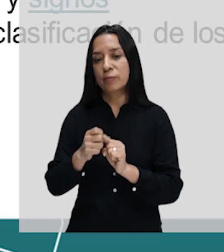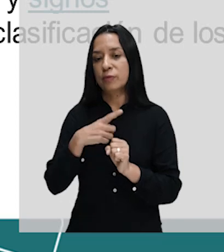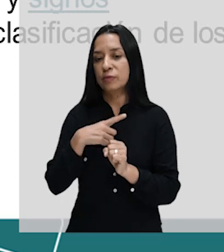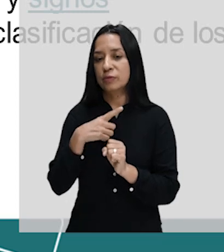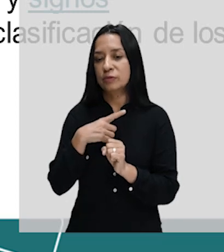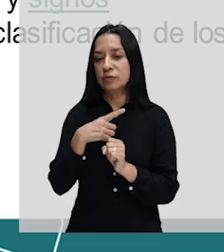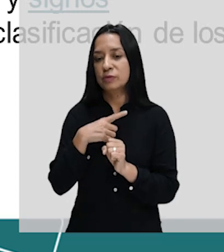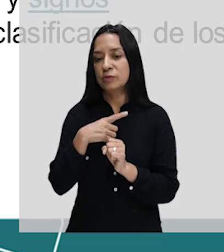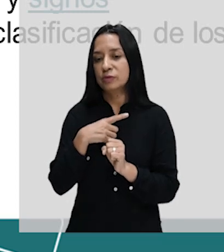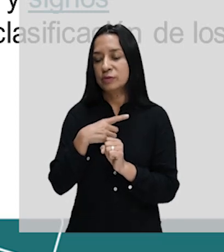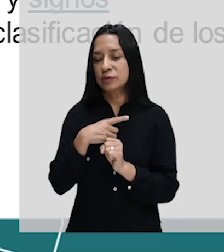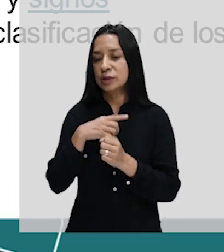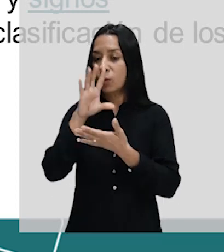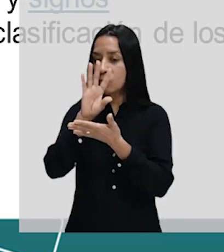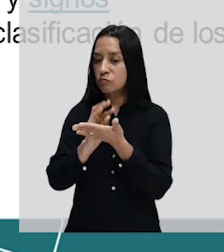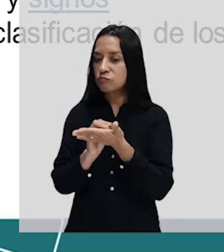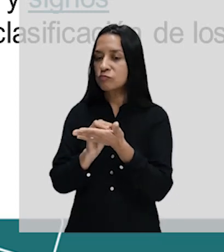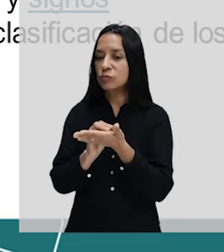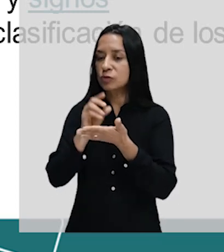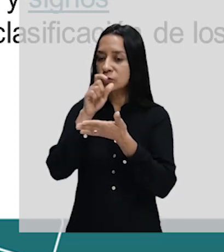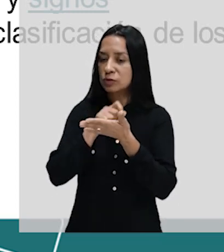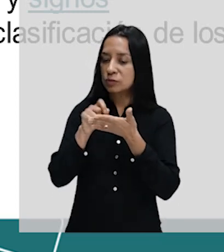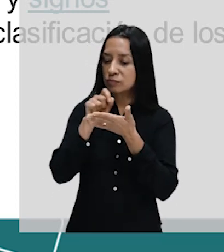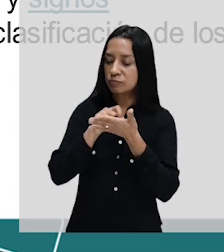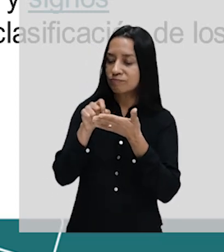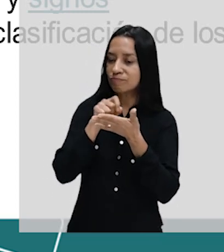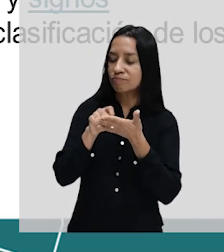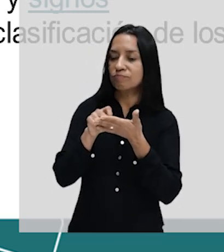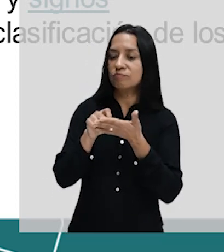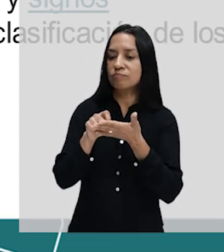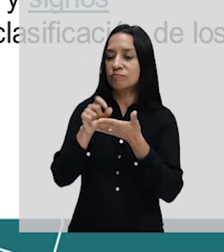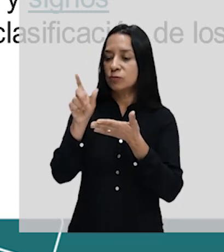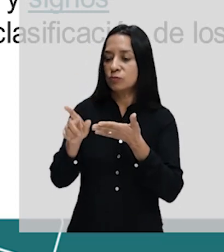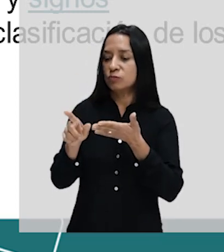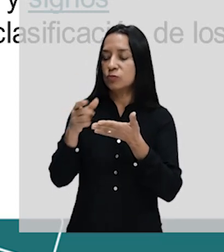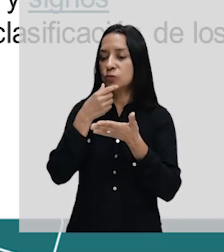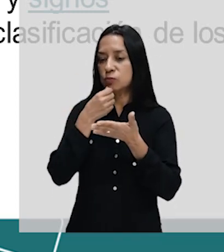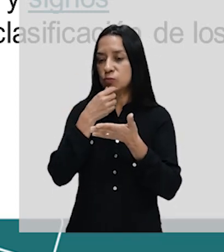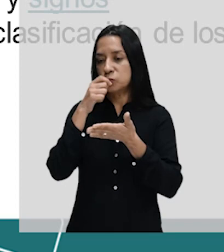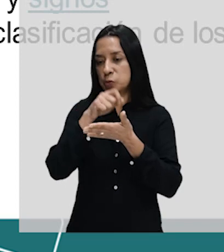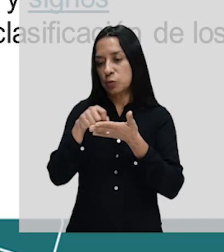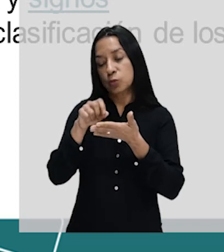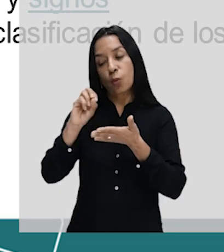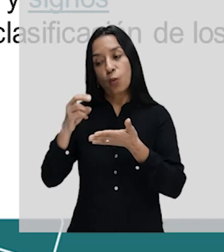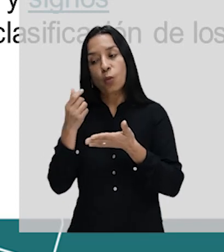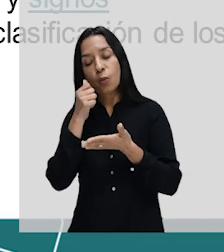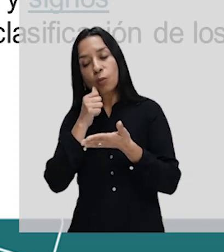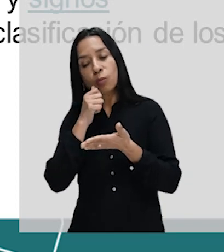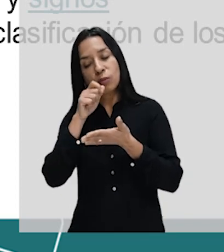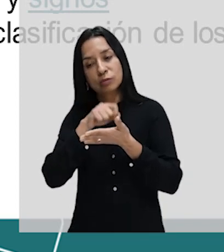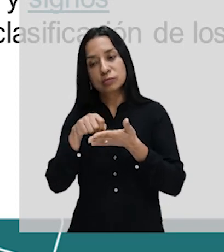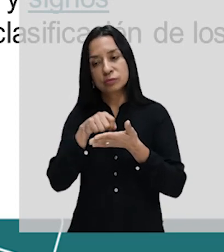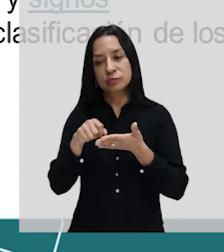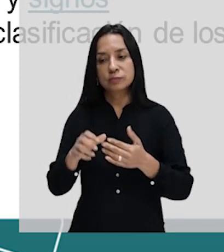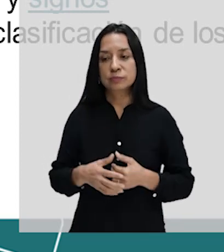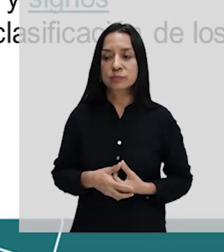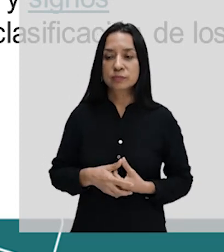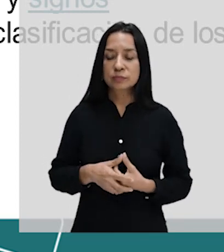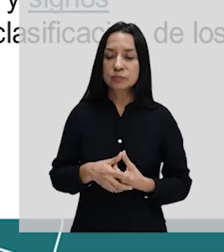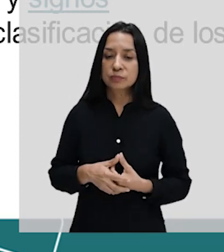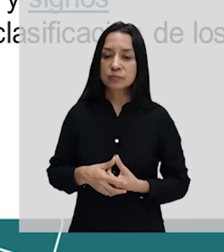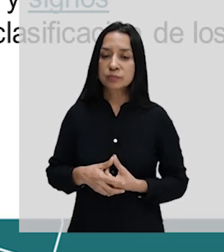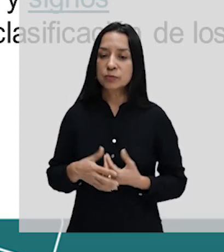estilo da redação do autor, tá? Da escrita do autor. Na atualidade, o uso de alguns signos ortográficos